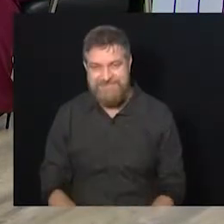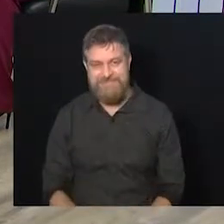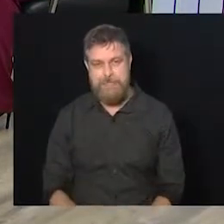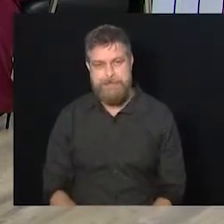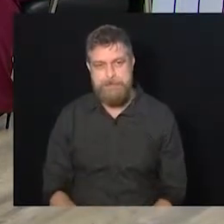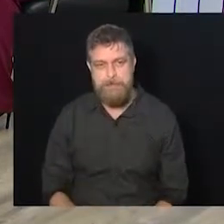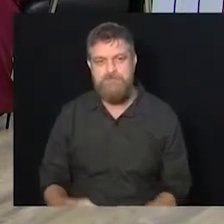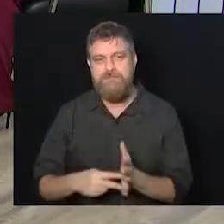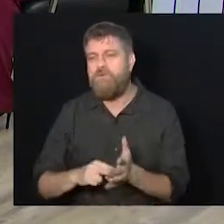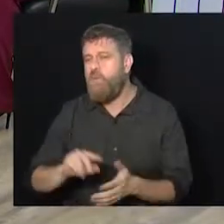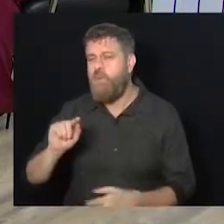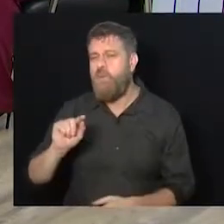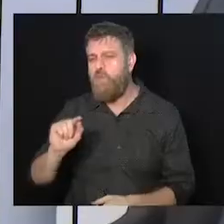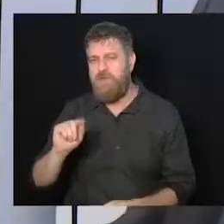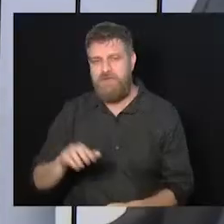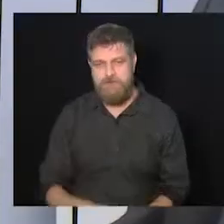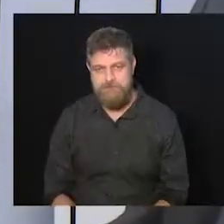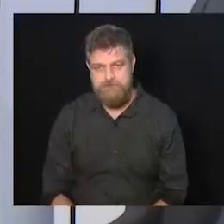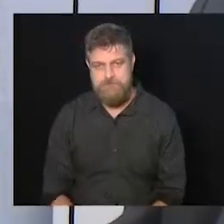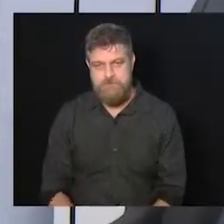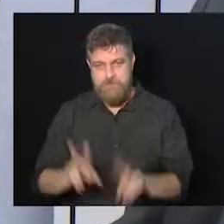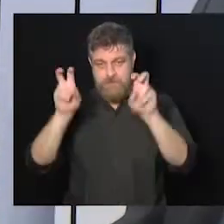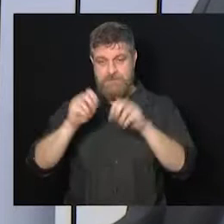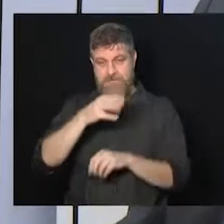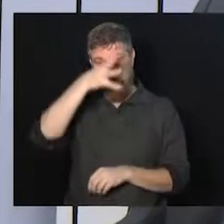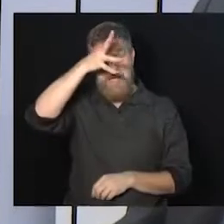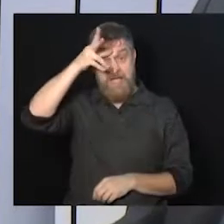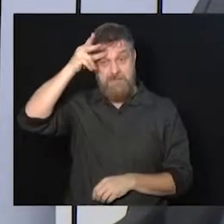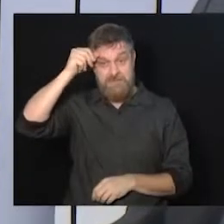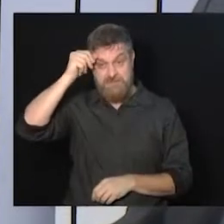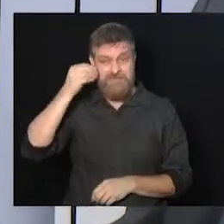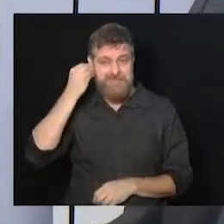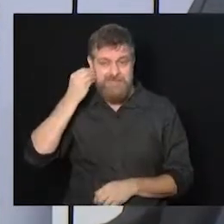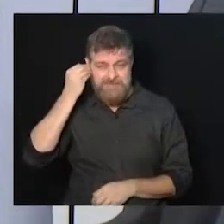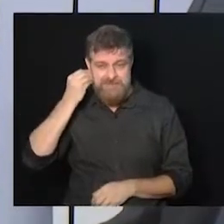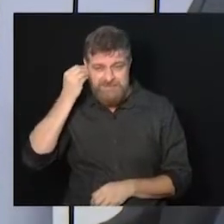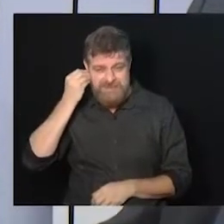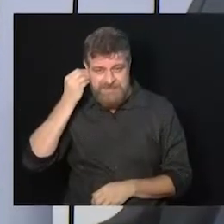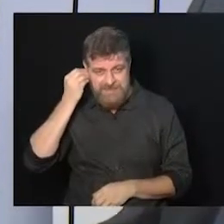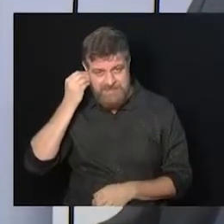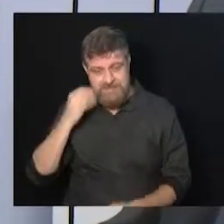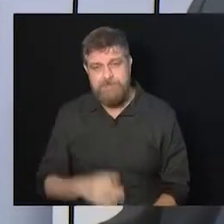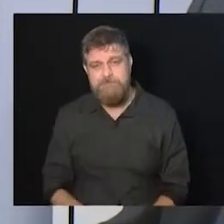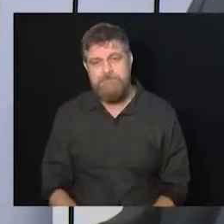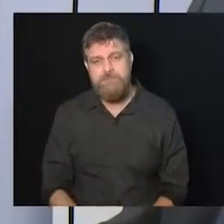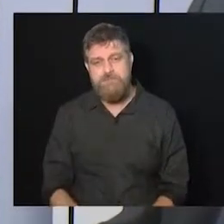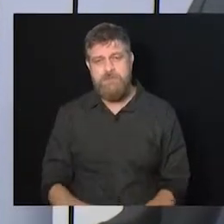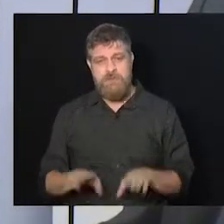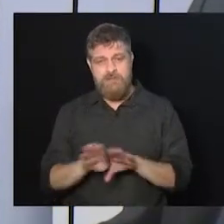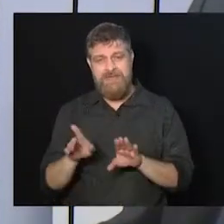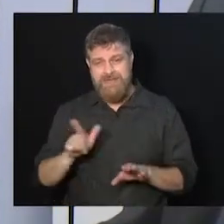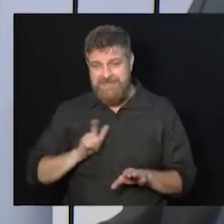É o seguinte, falando da Amazônia e de experiências locais também, a gente tem